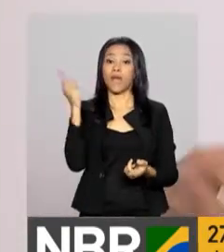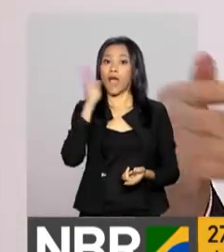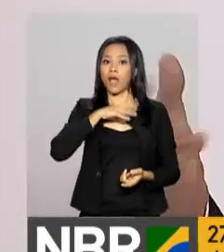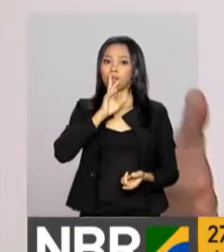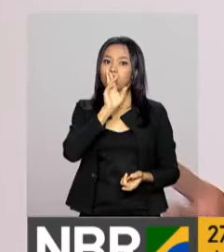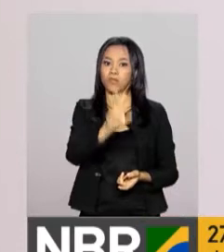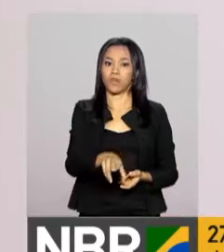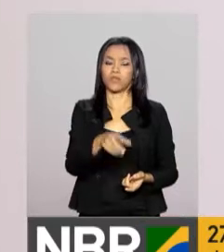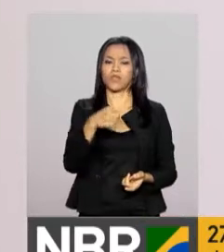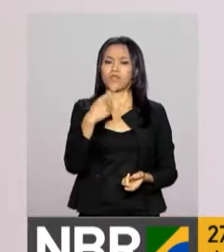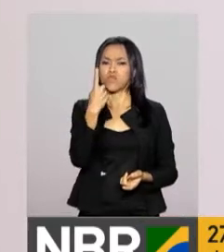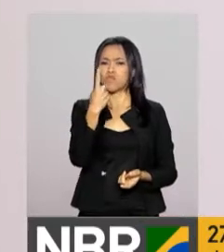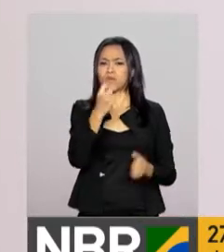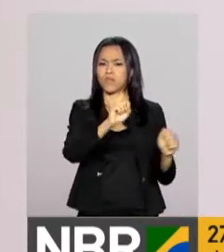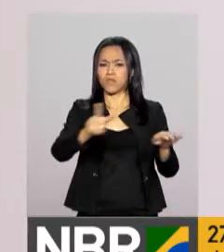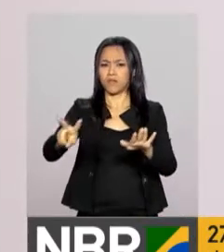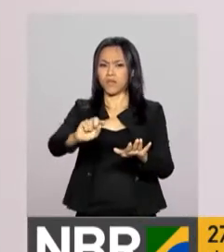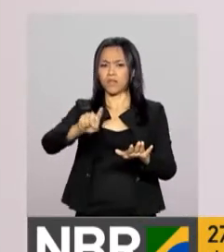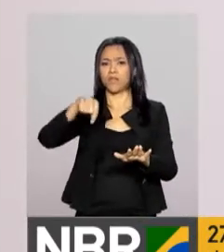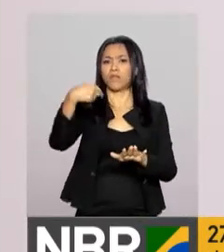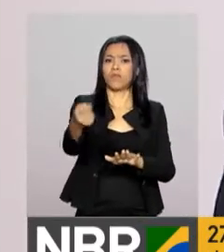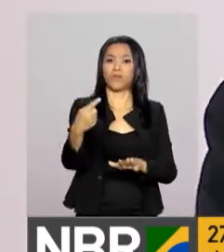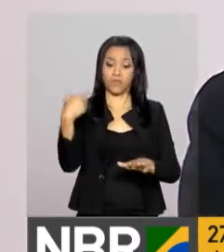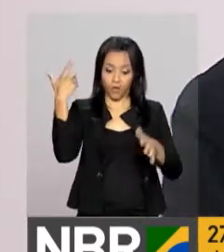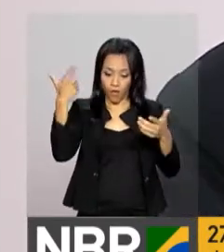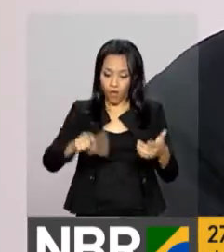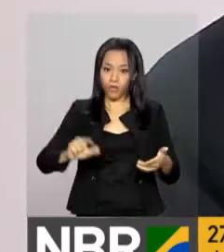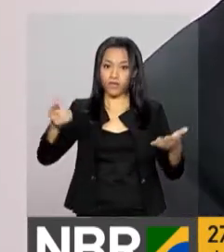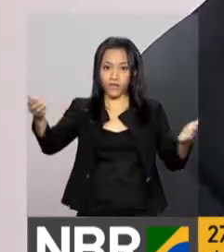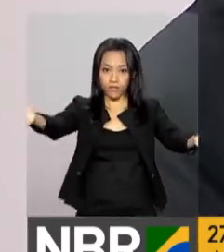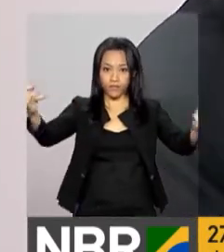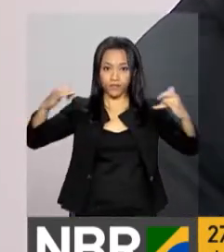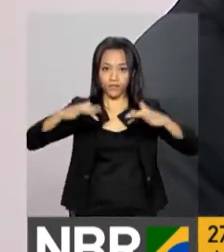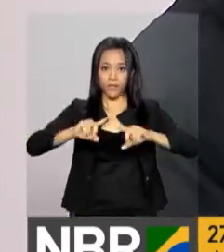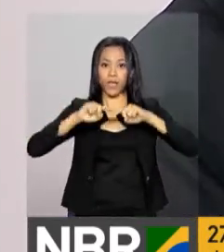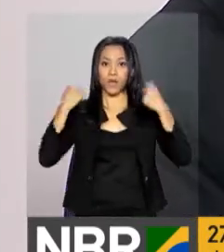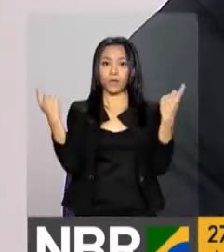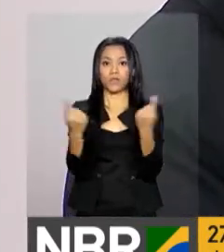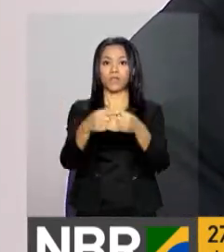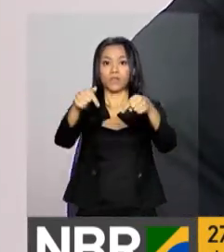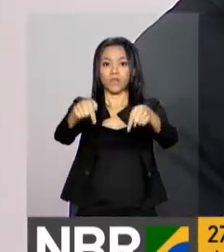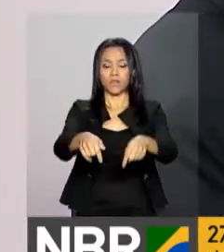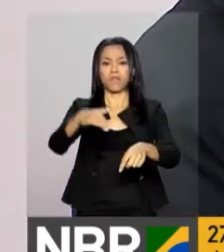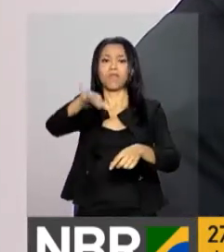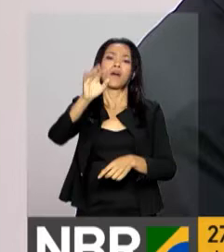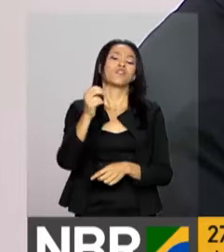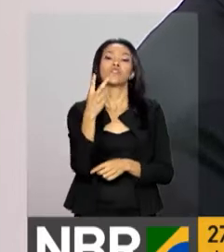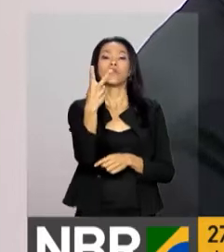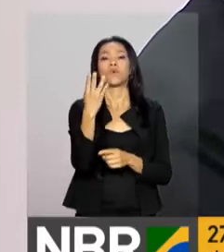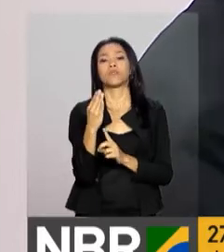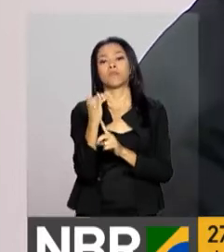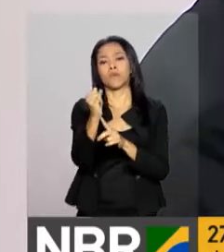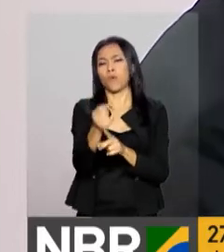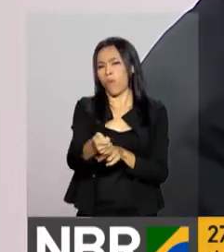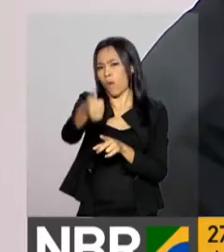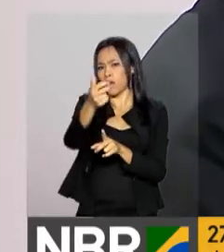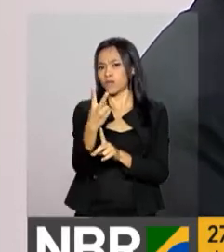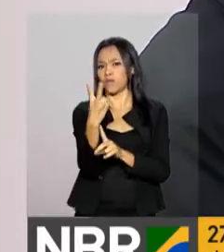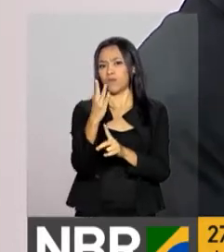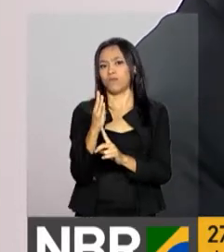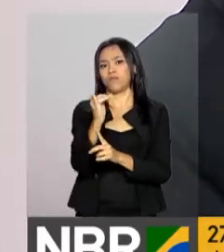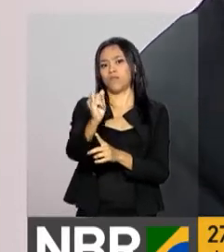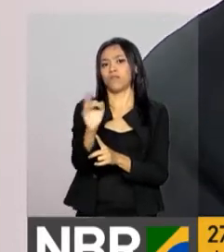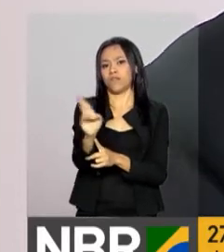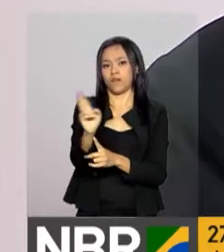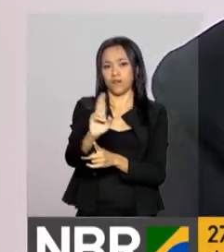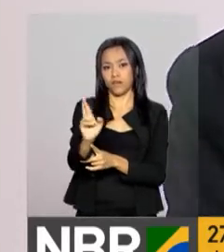semana depois ou menos você manda depois estamos aqui reunidos para liberar neste momento mais de 2 bilhões quase 2 bilhões de